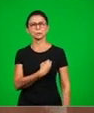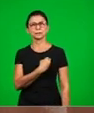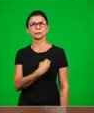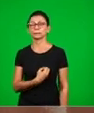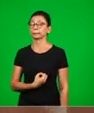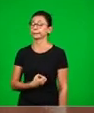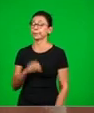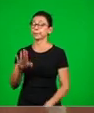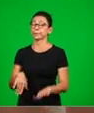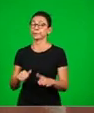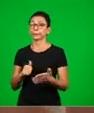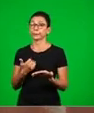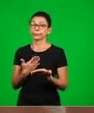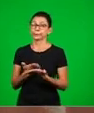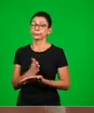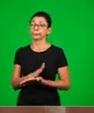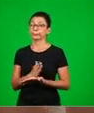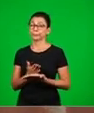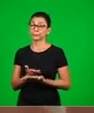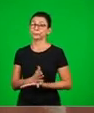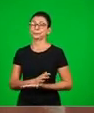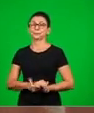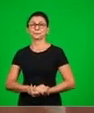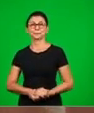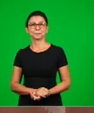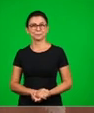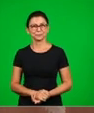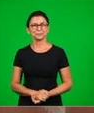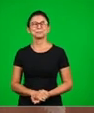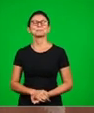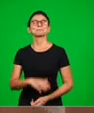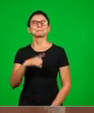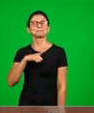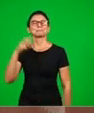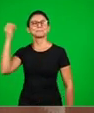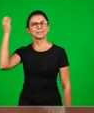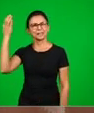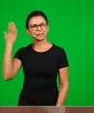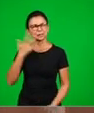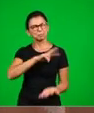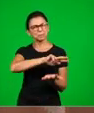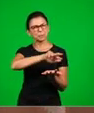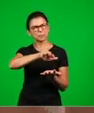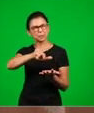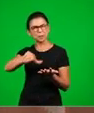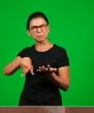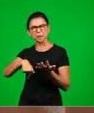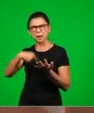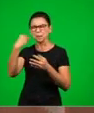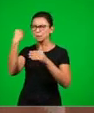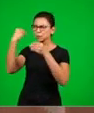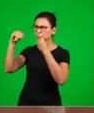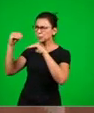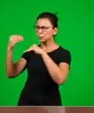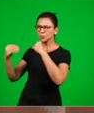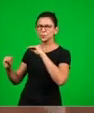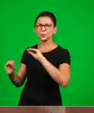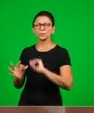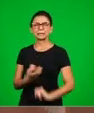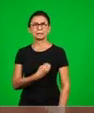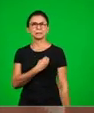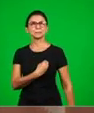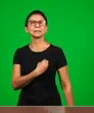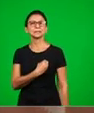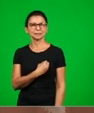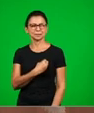enjoado. Veja aqui, mas tem revelações, manda e escreve, e a participação